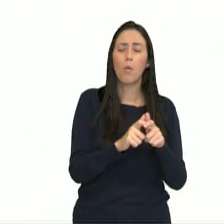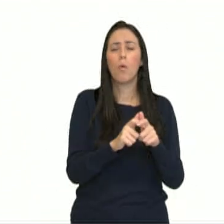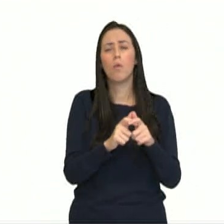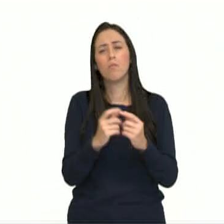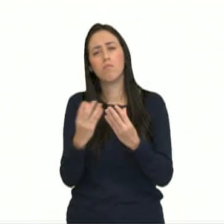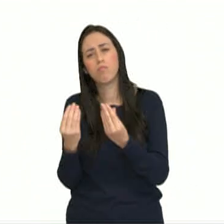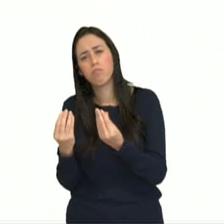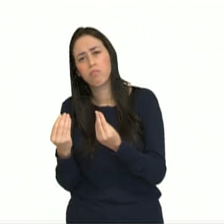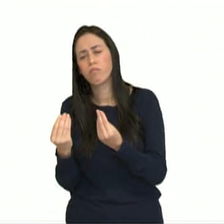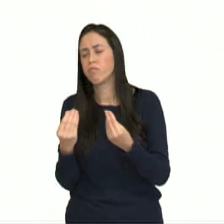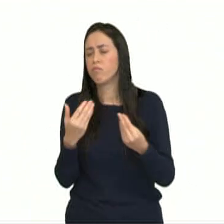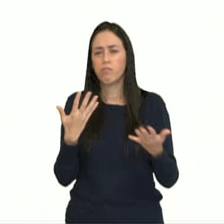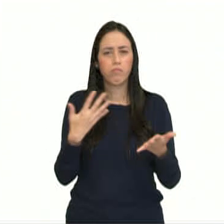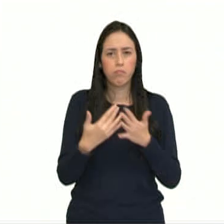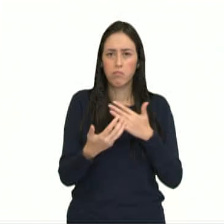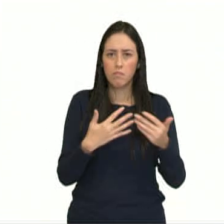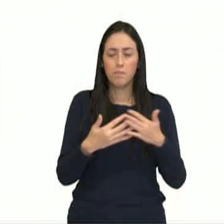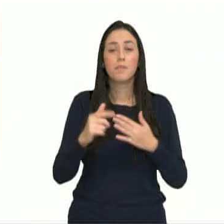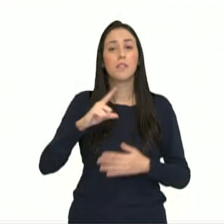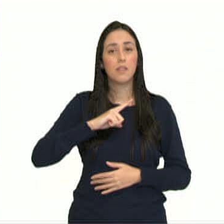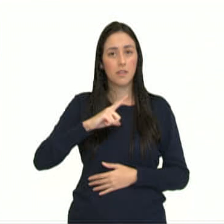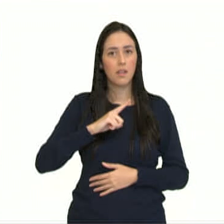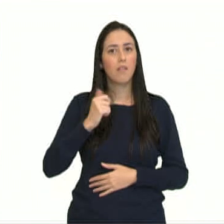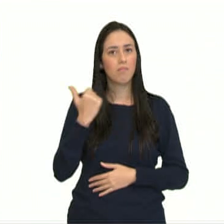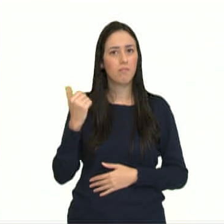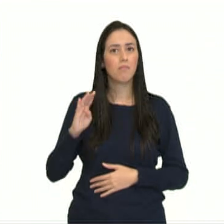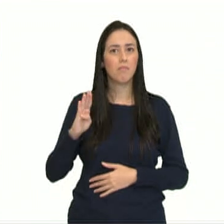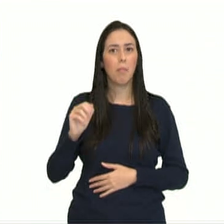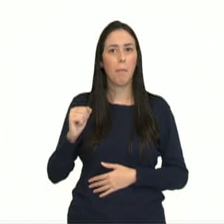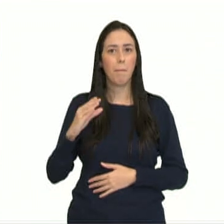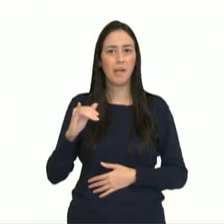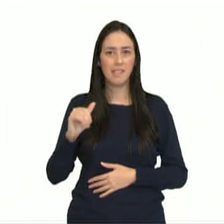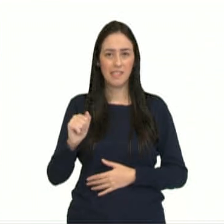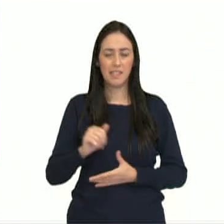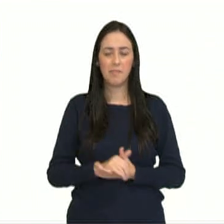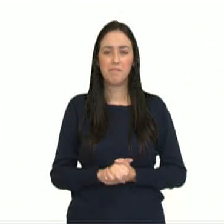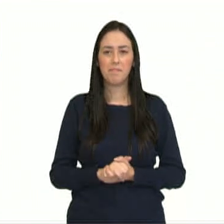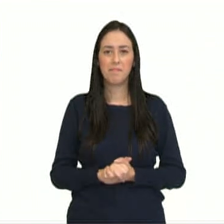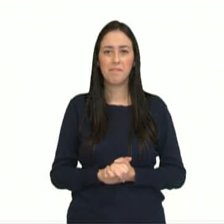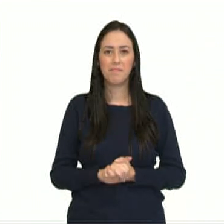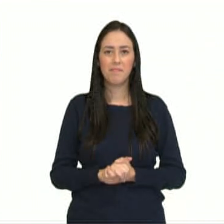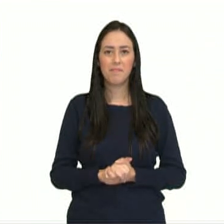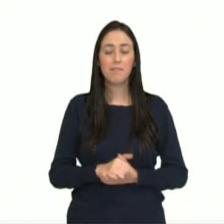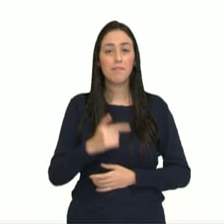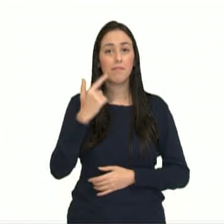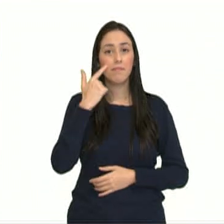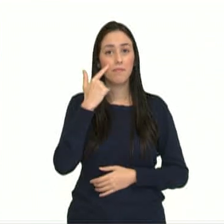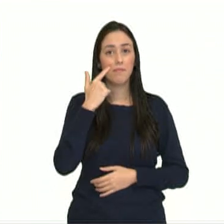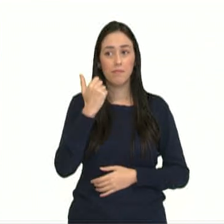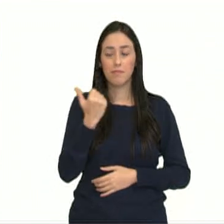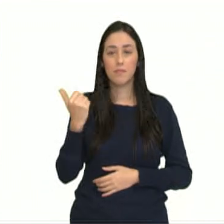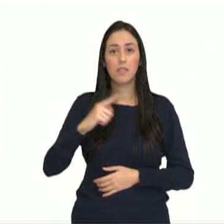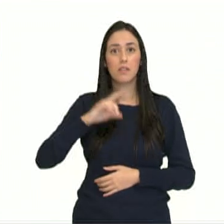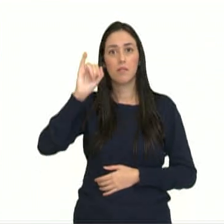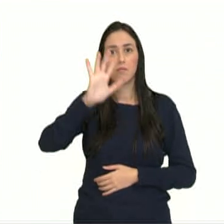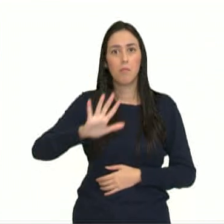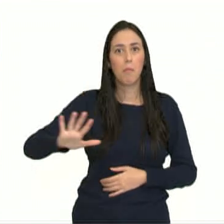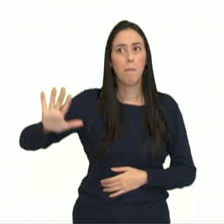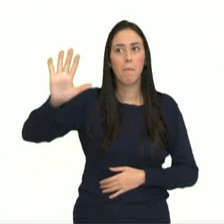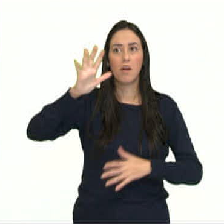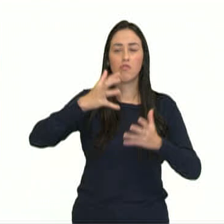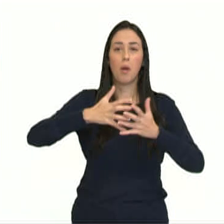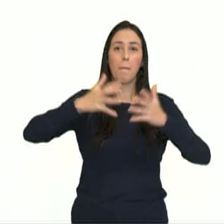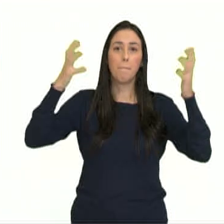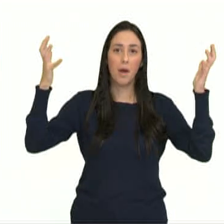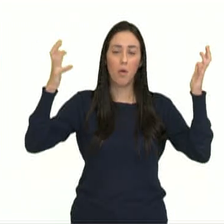maiores, vão integrar esta bacia hidrográfica. E aqui, ó, uma imagem um pouquinho maior que mostra para você justamente